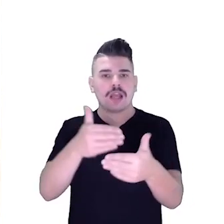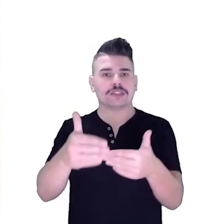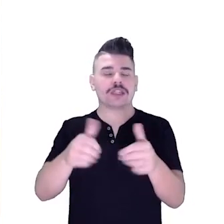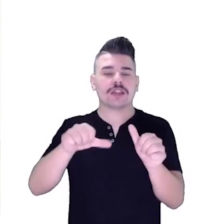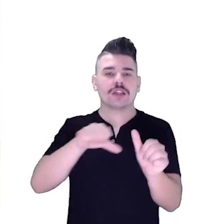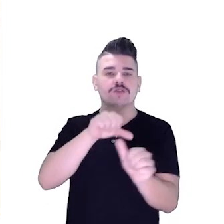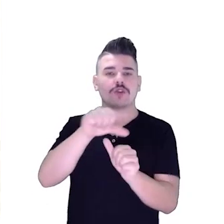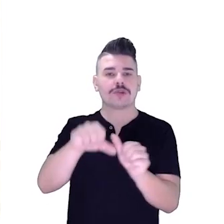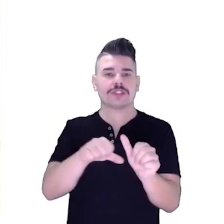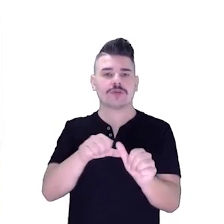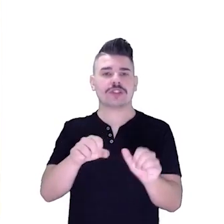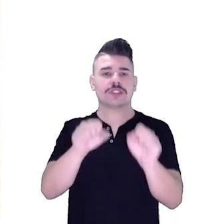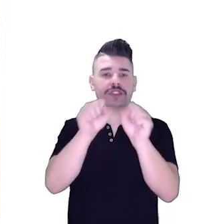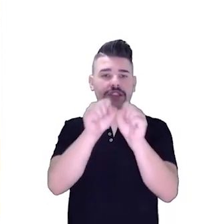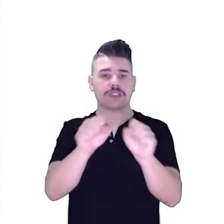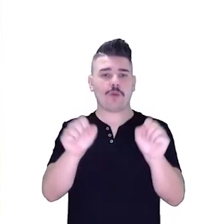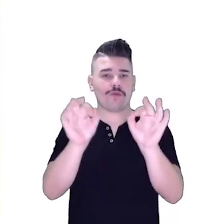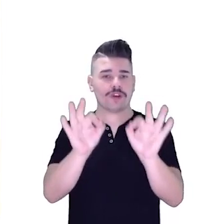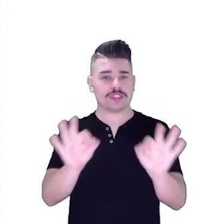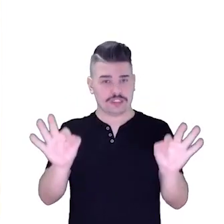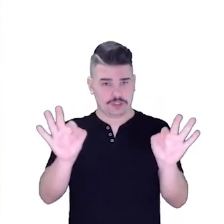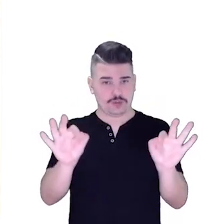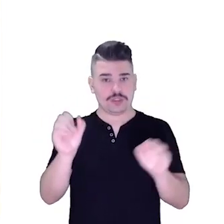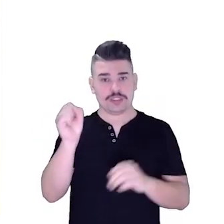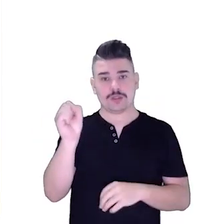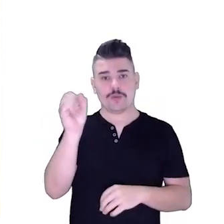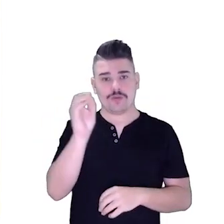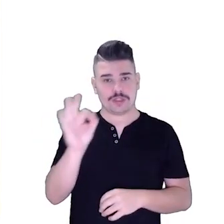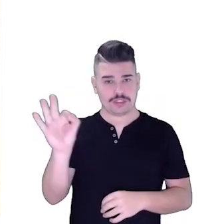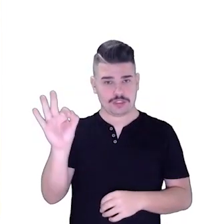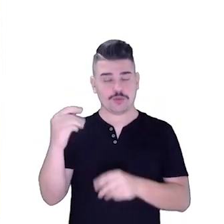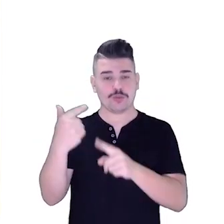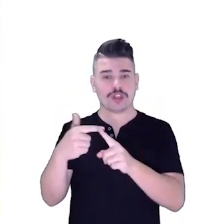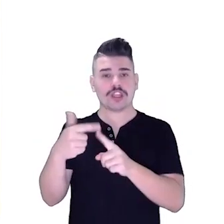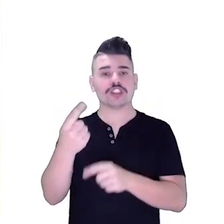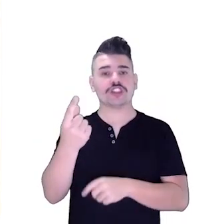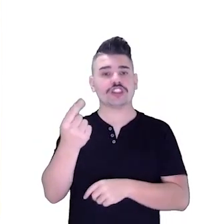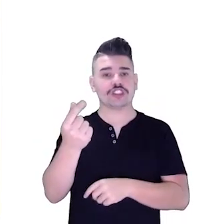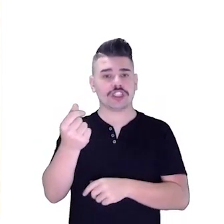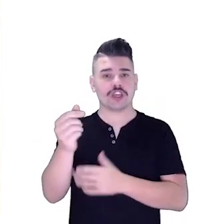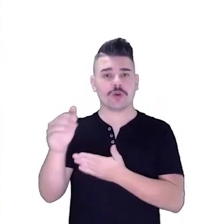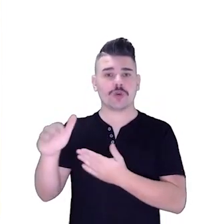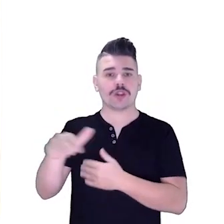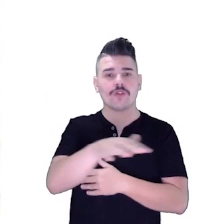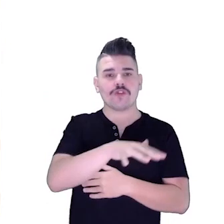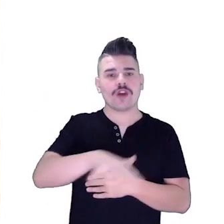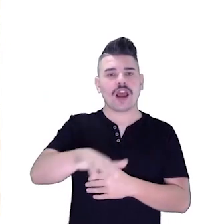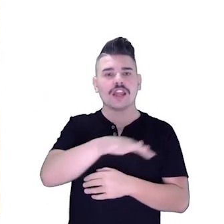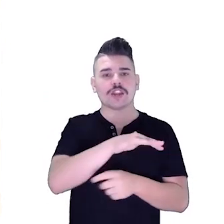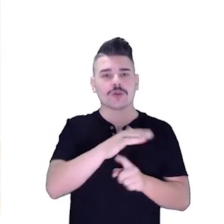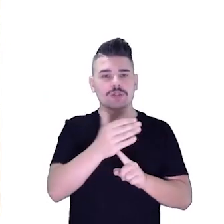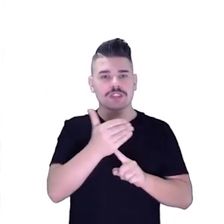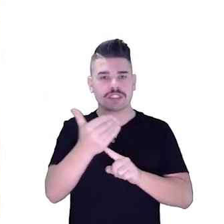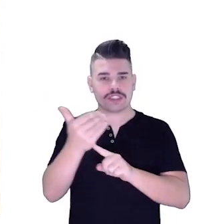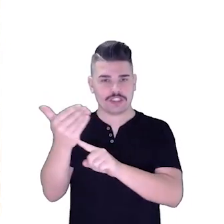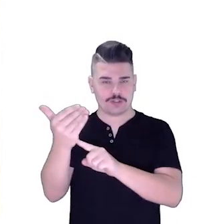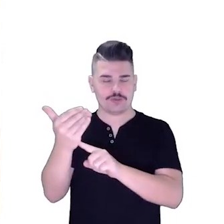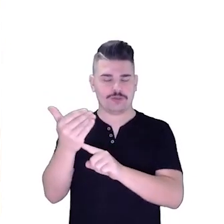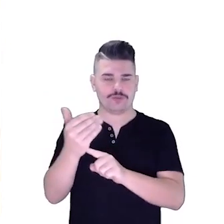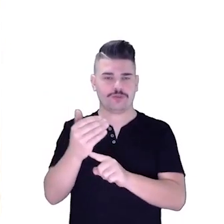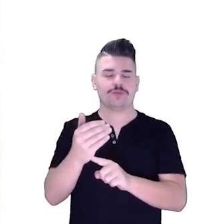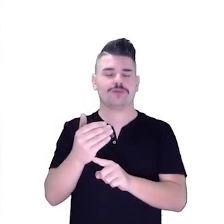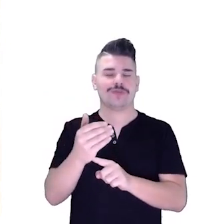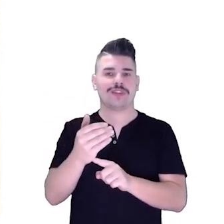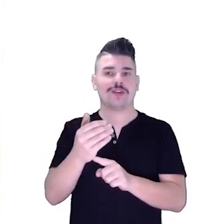toda a transformação pela qual São Francisco passou é devido ao dinheiro vindo do Vale do Silício, né?